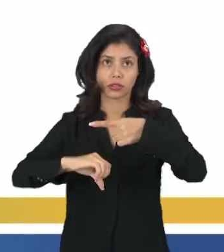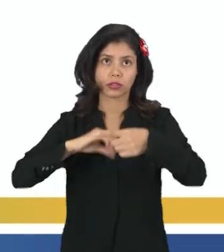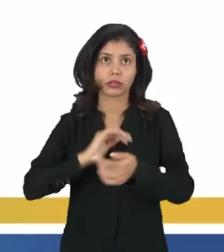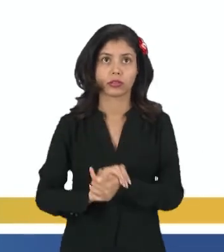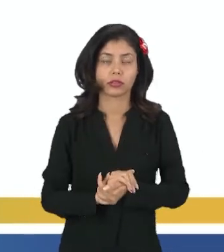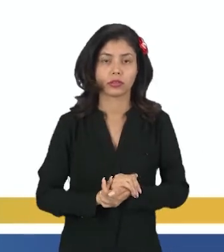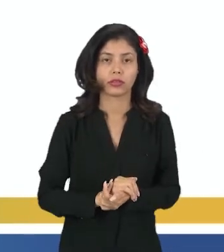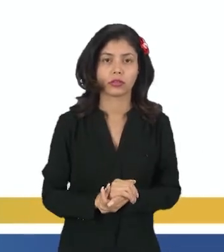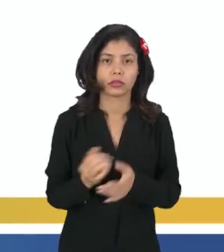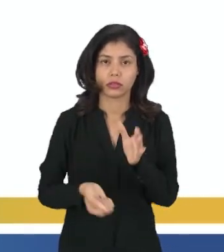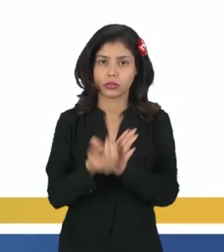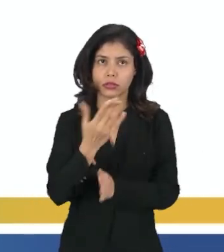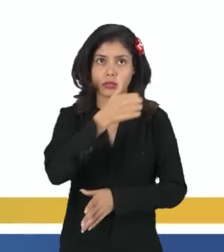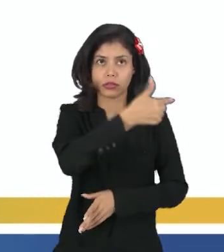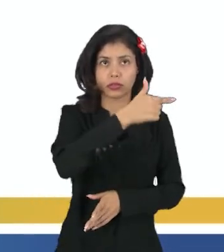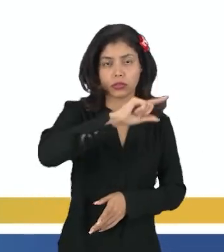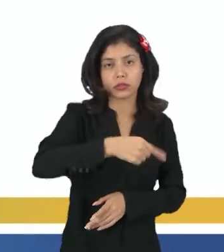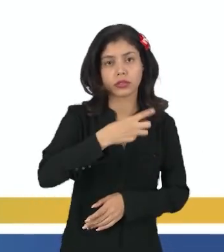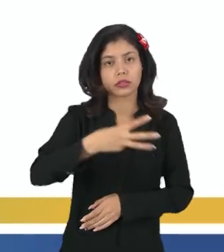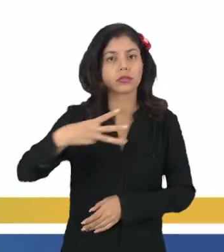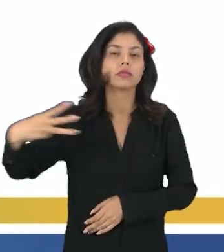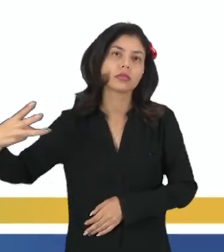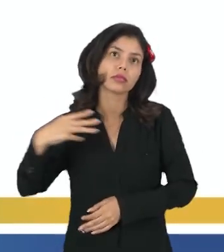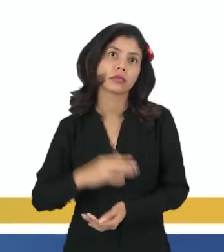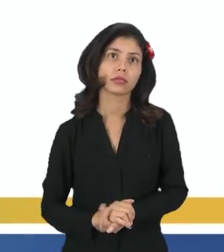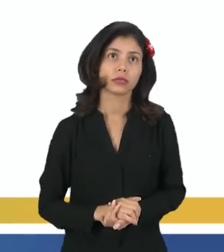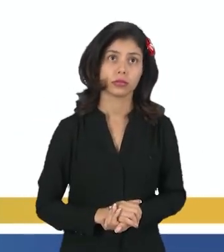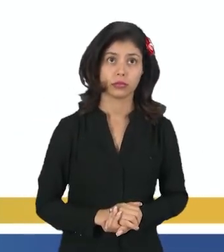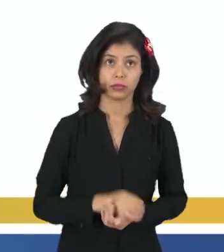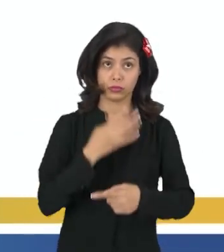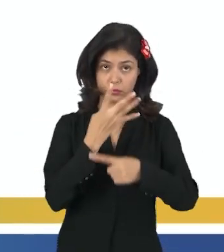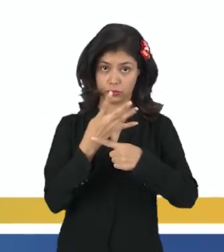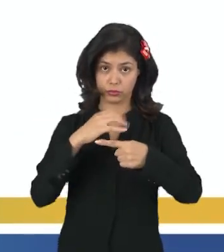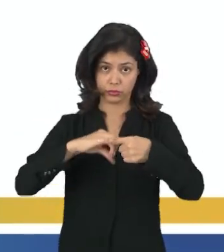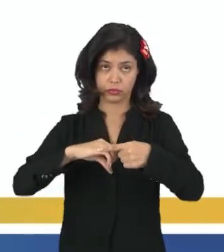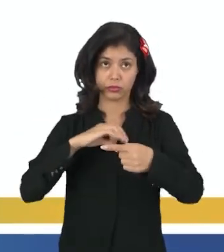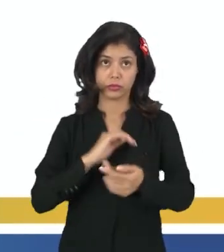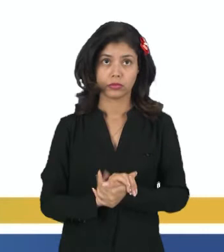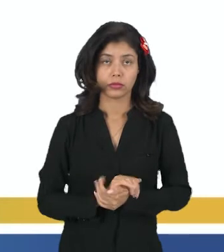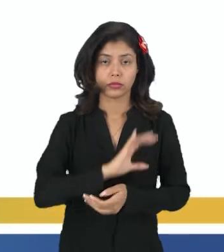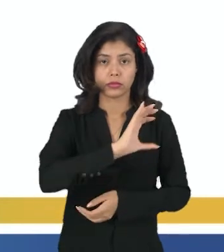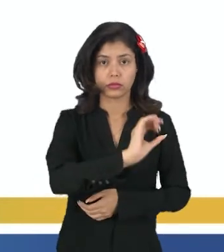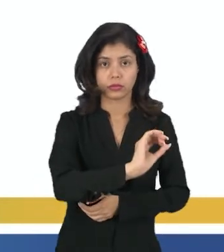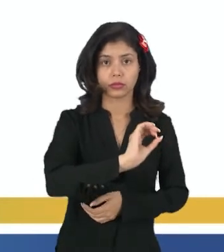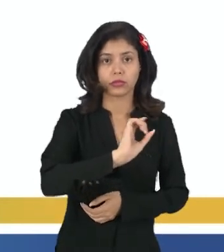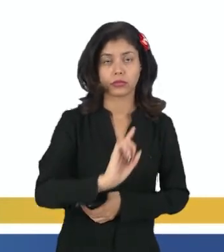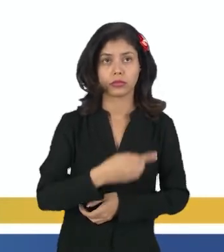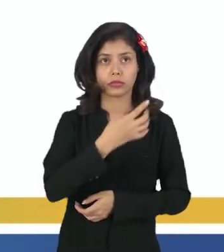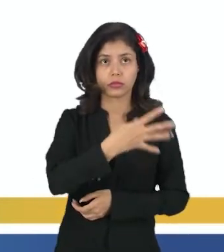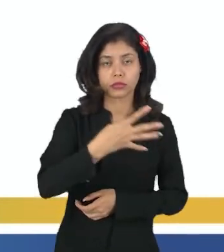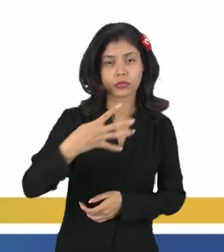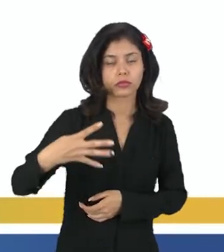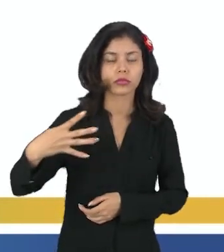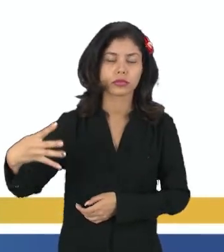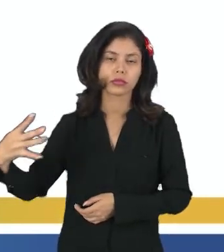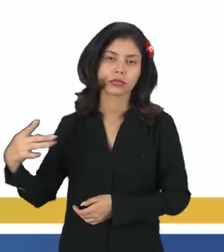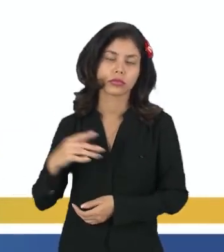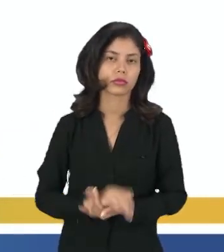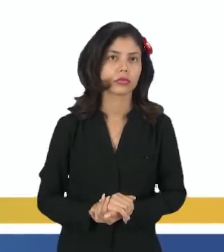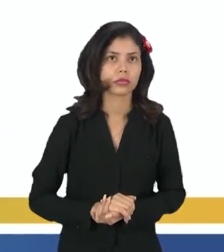né da de uma 2,36 assim tem um quatro nonos é a geratriz da